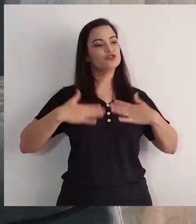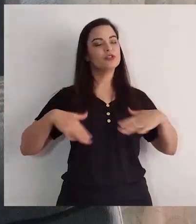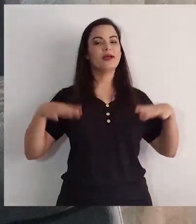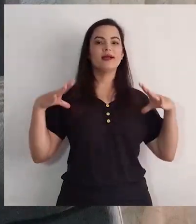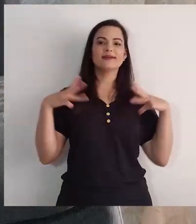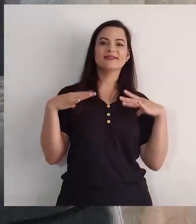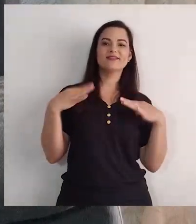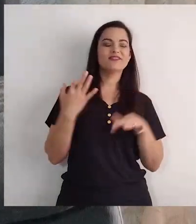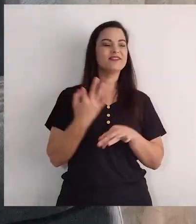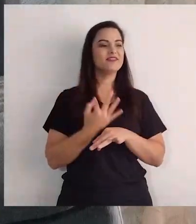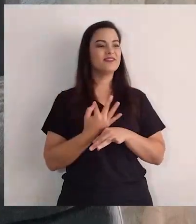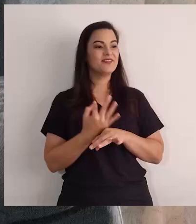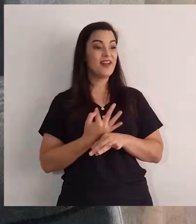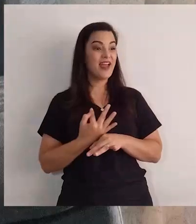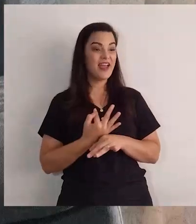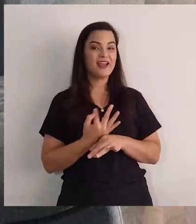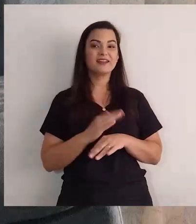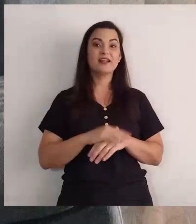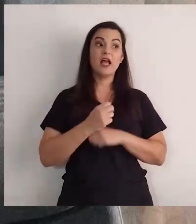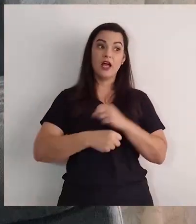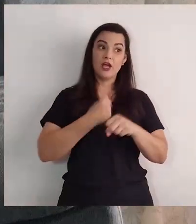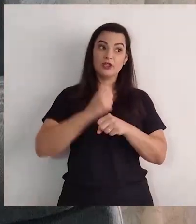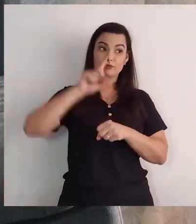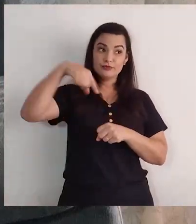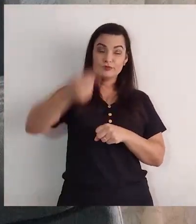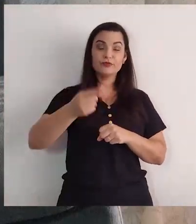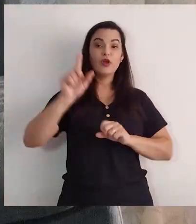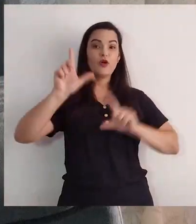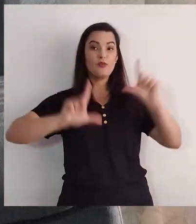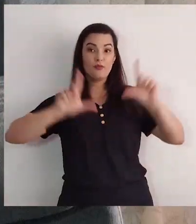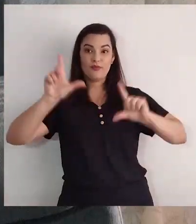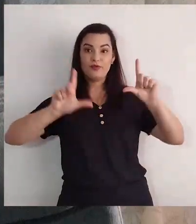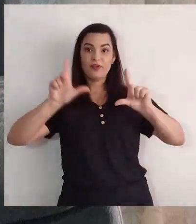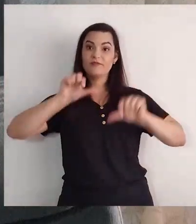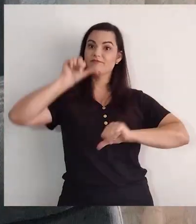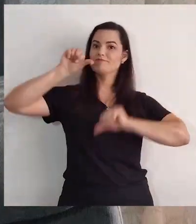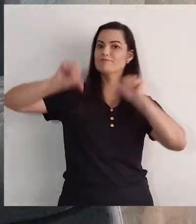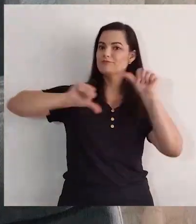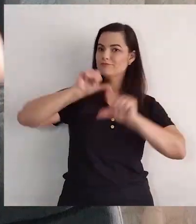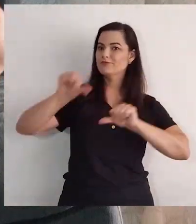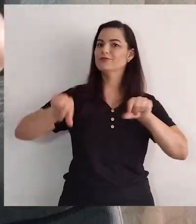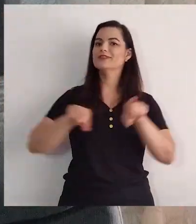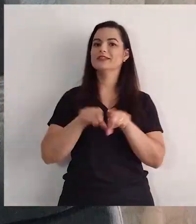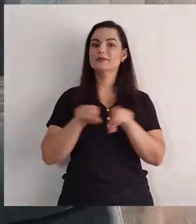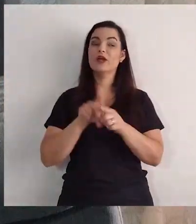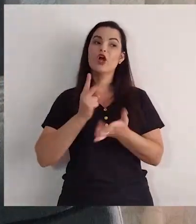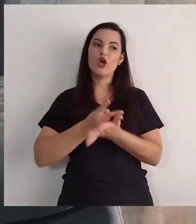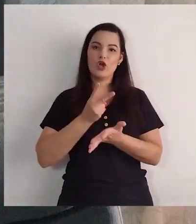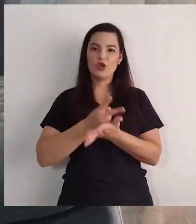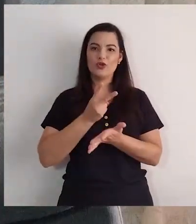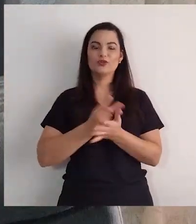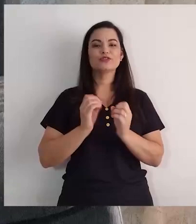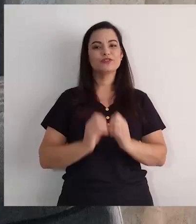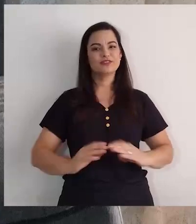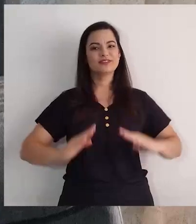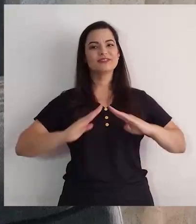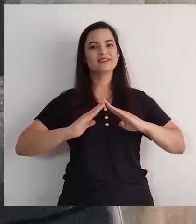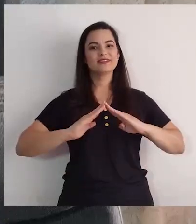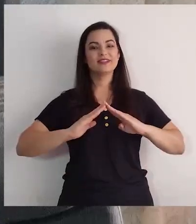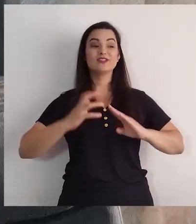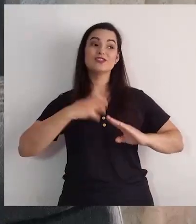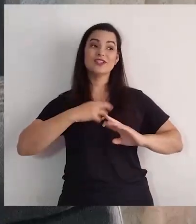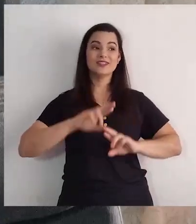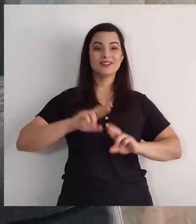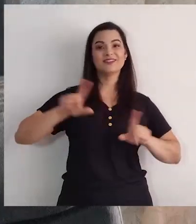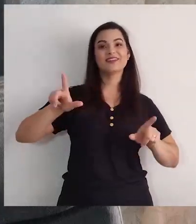O programa para o ano que vem vai passar por algumas alterações. A gente vai continuar ainda com a proposta dos Saberes em Casa